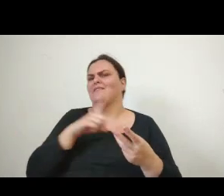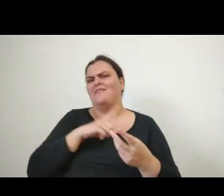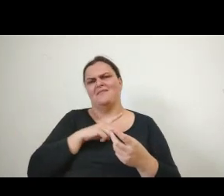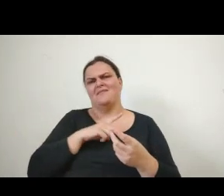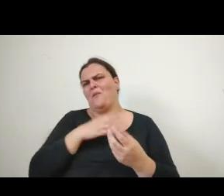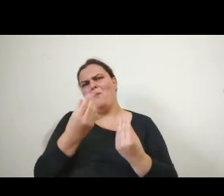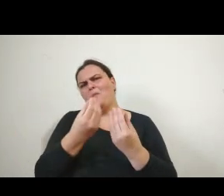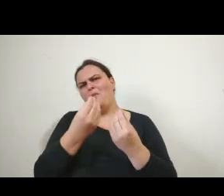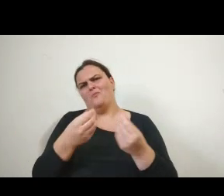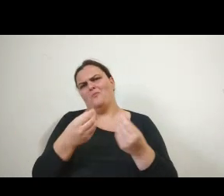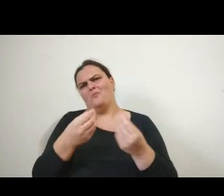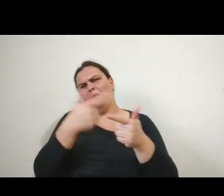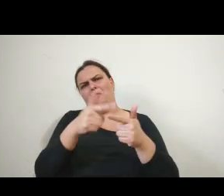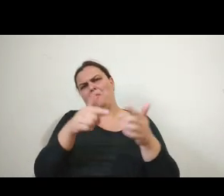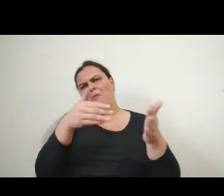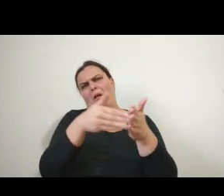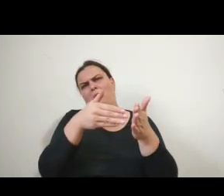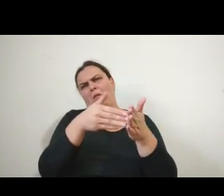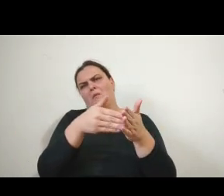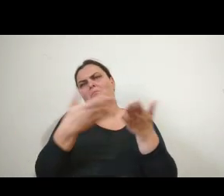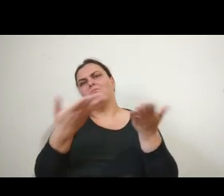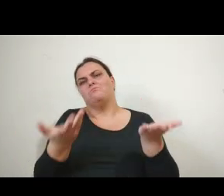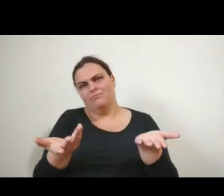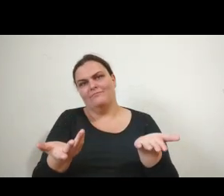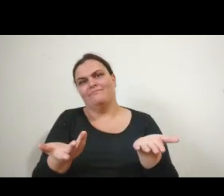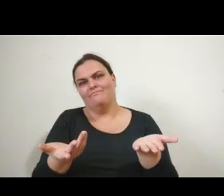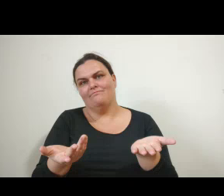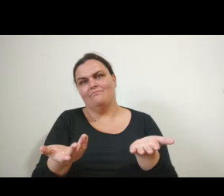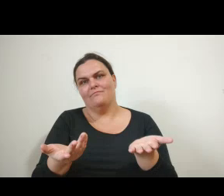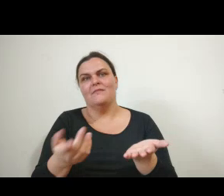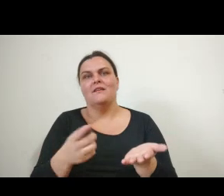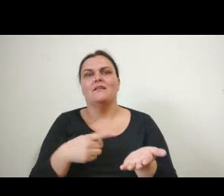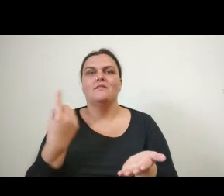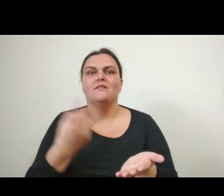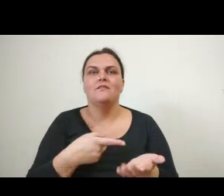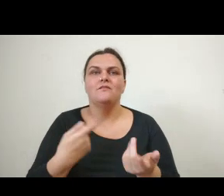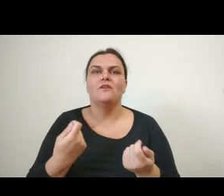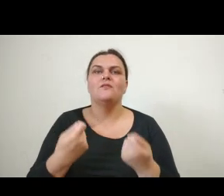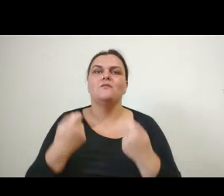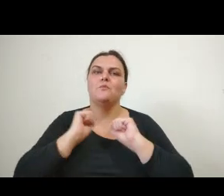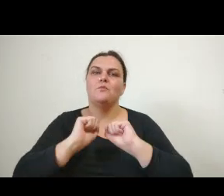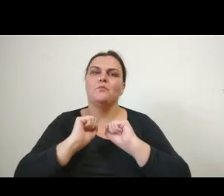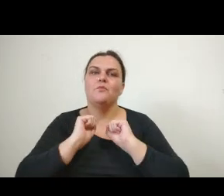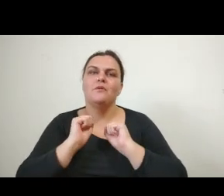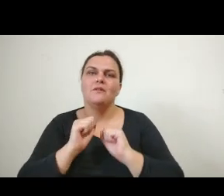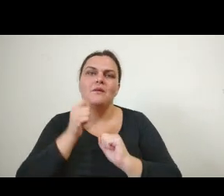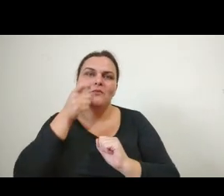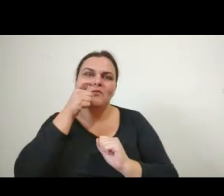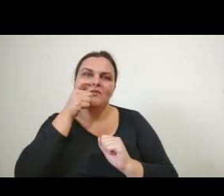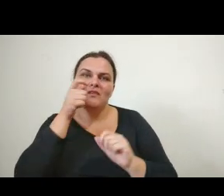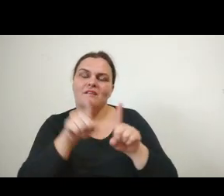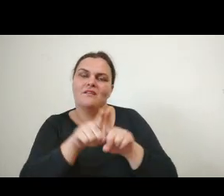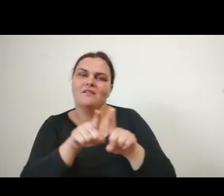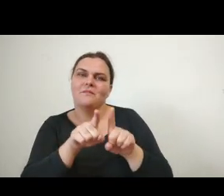As variedades de plantas cultivadas estão adaptadas às condições ambientais das regiões onde são